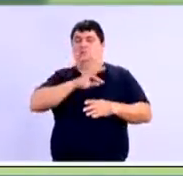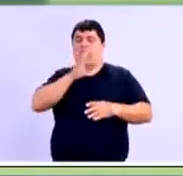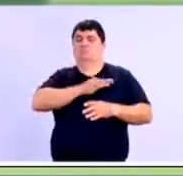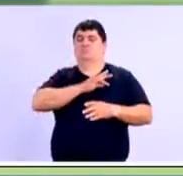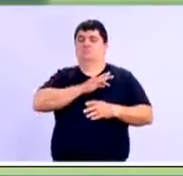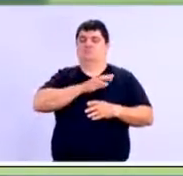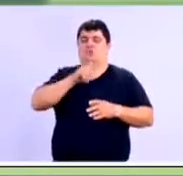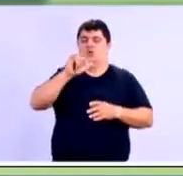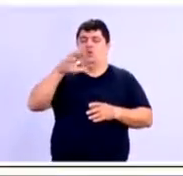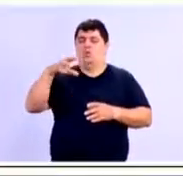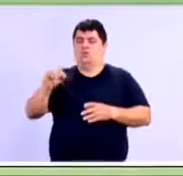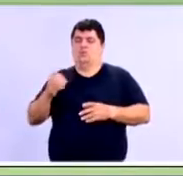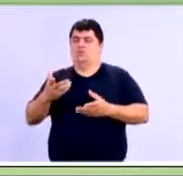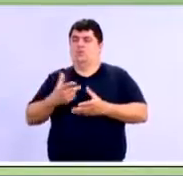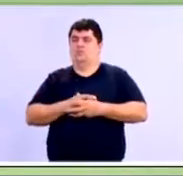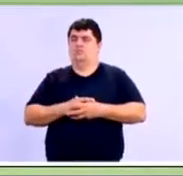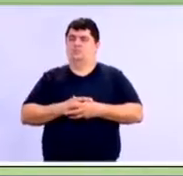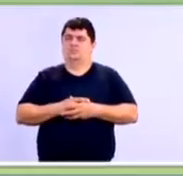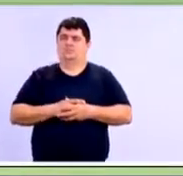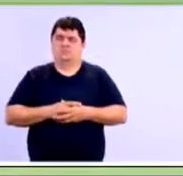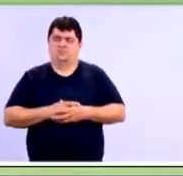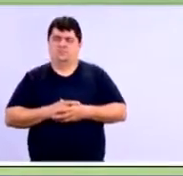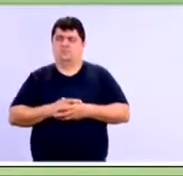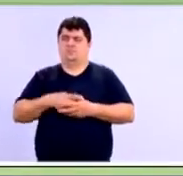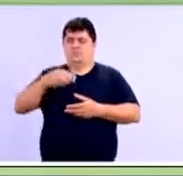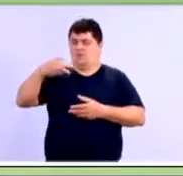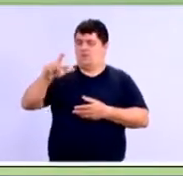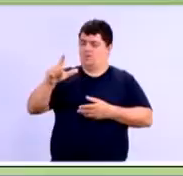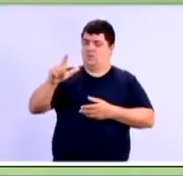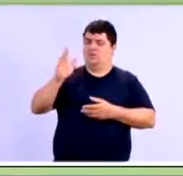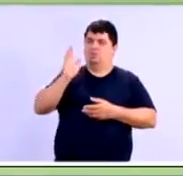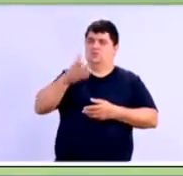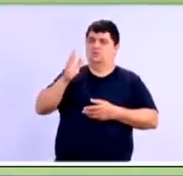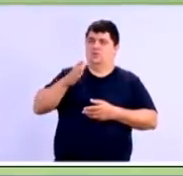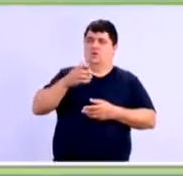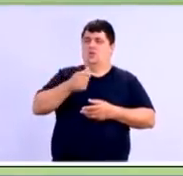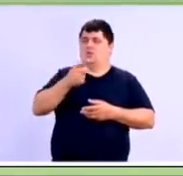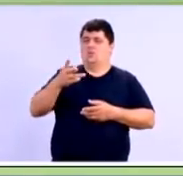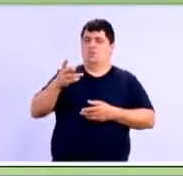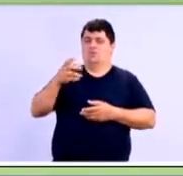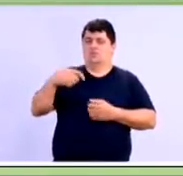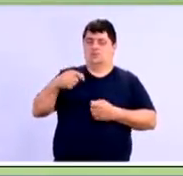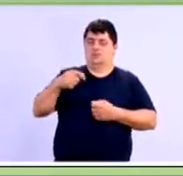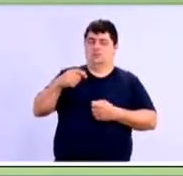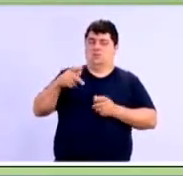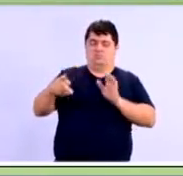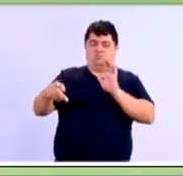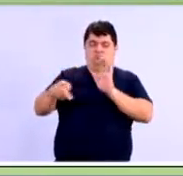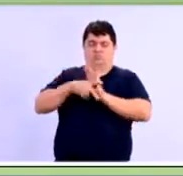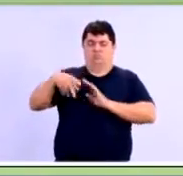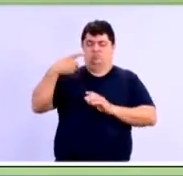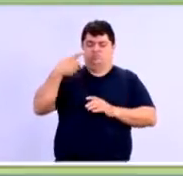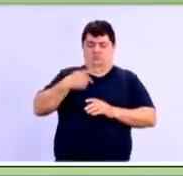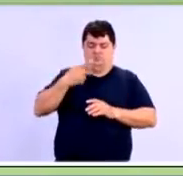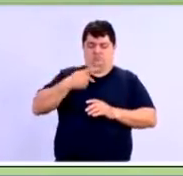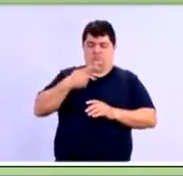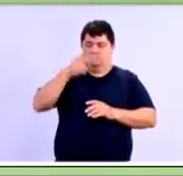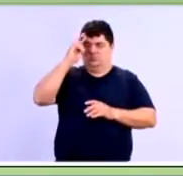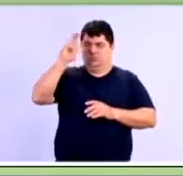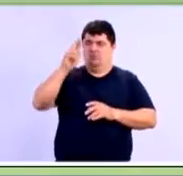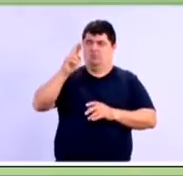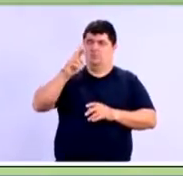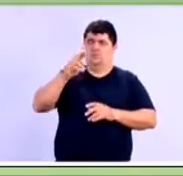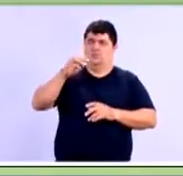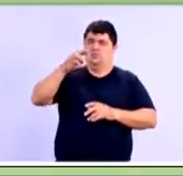de lucro. Quando eu já falo da margem líquida, já é quanto o cara diz que vai ter que sobrar para ele. Então eu vou ter que pegar o quê? Meu